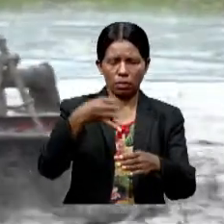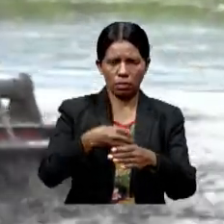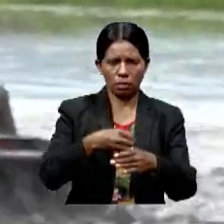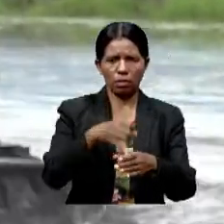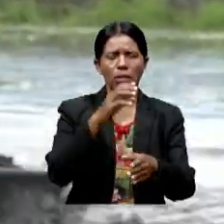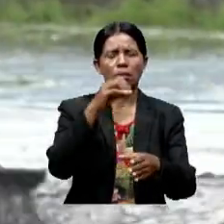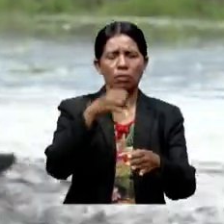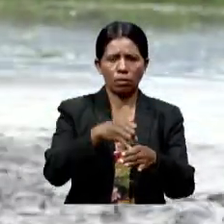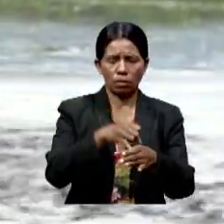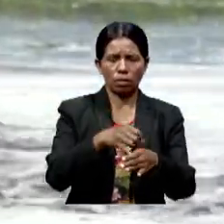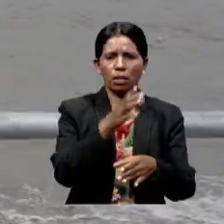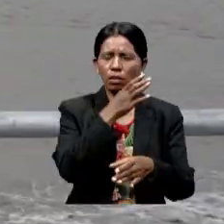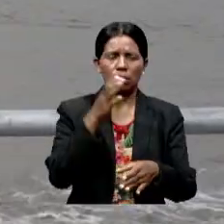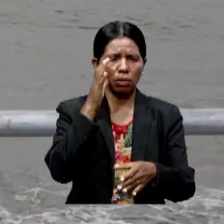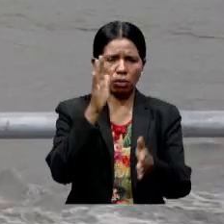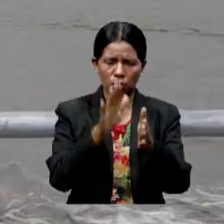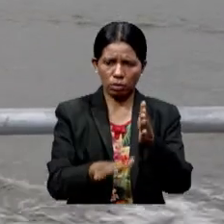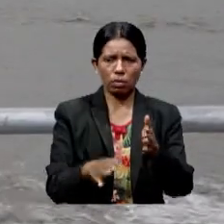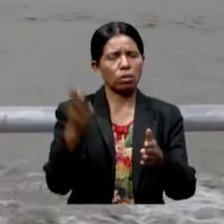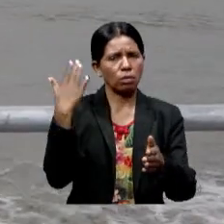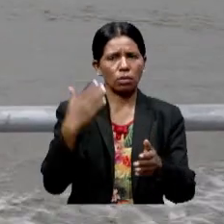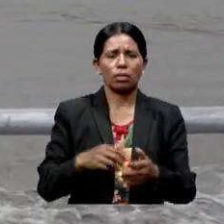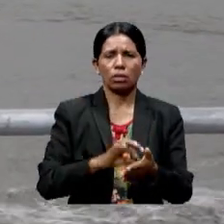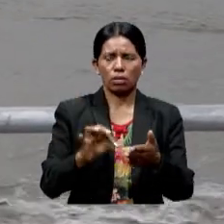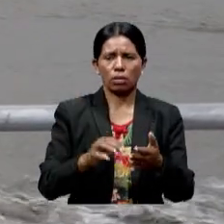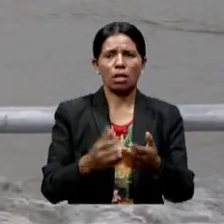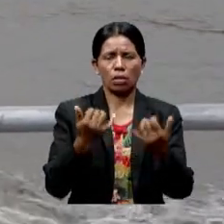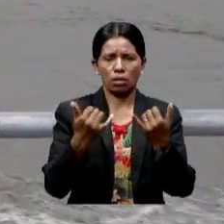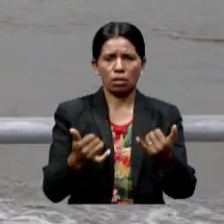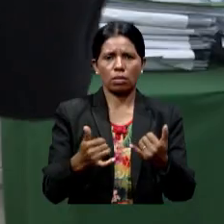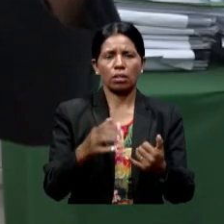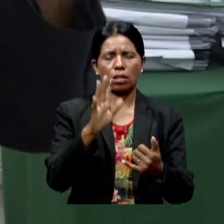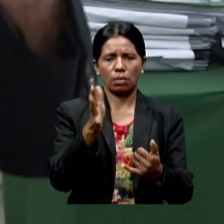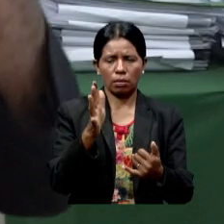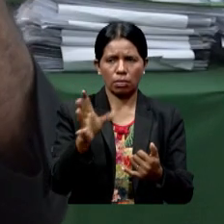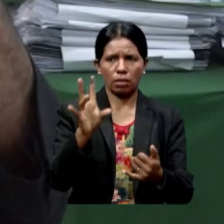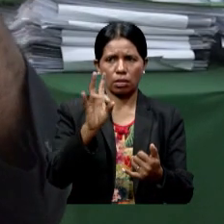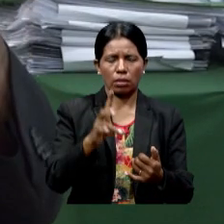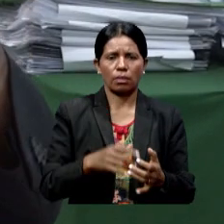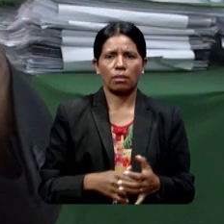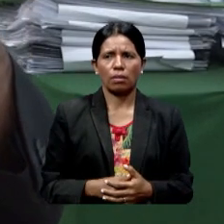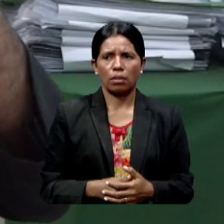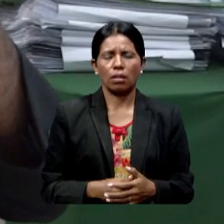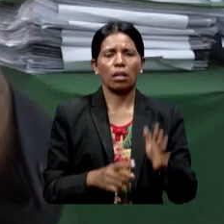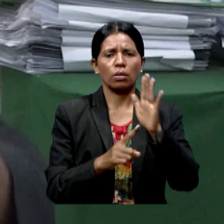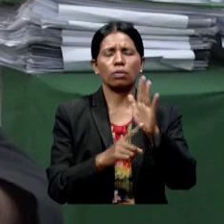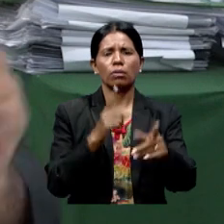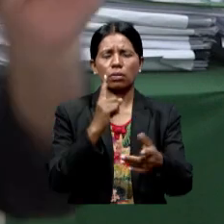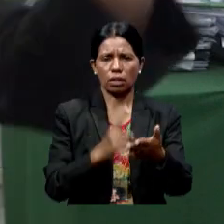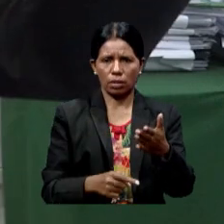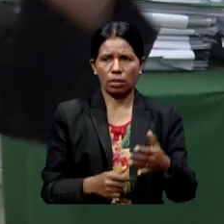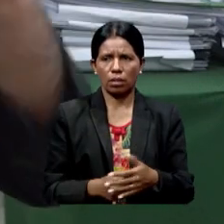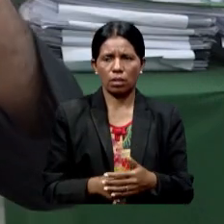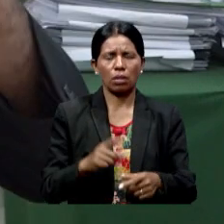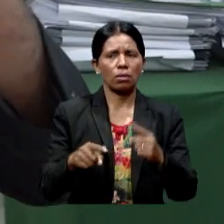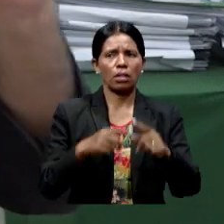makentun surve ikus ne ita 60 libre et makne antes 75% antes tan 80 hatu sa da ne cuidado por